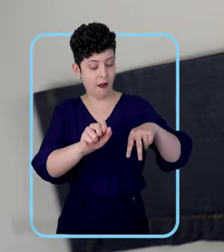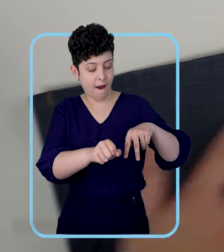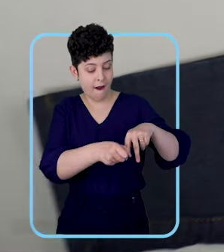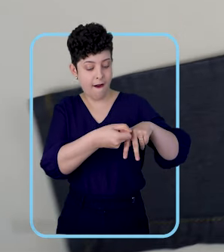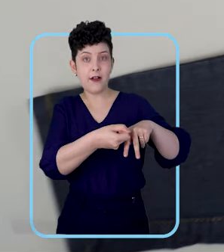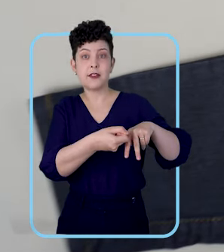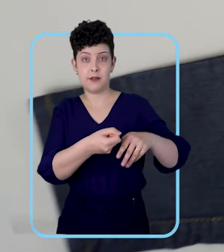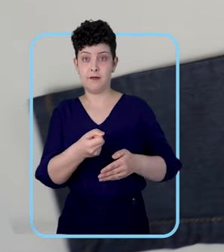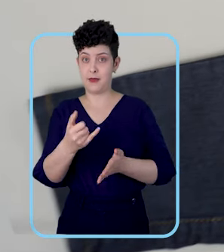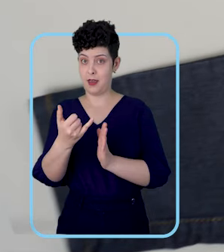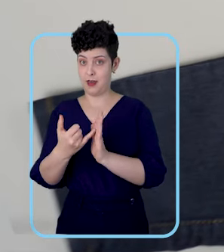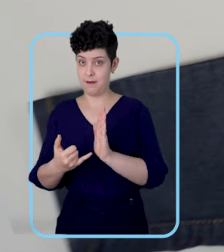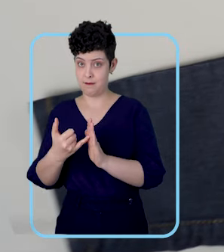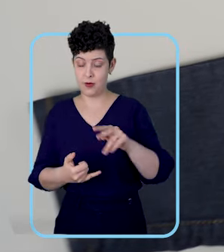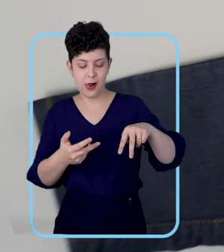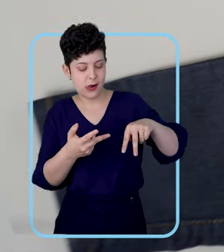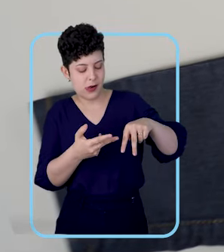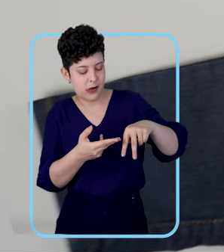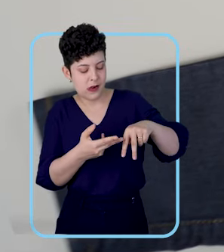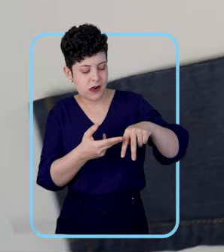Quando a gente compra uma calça,